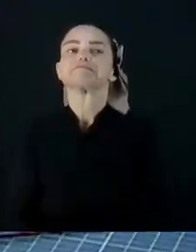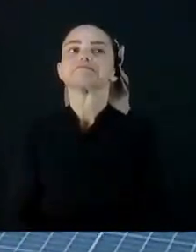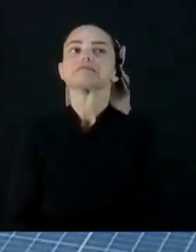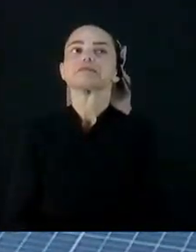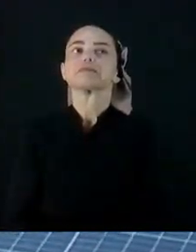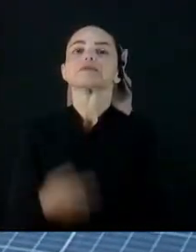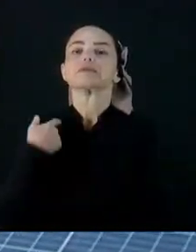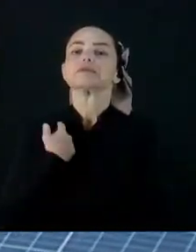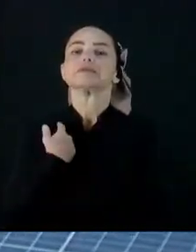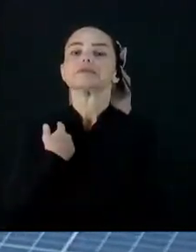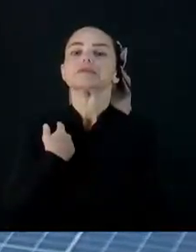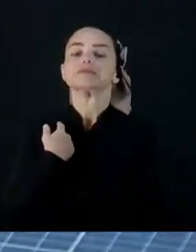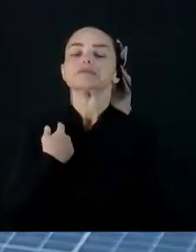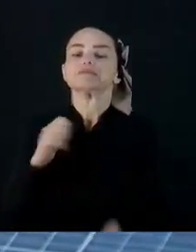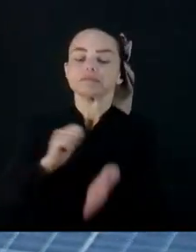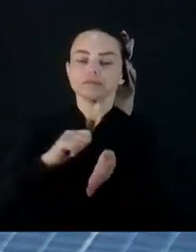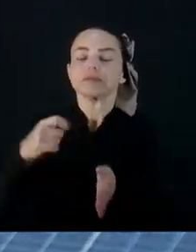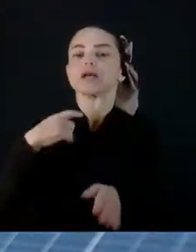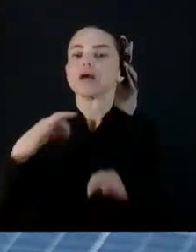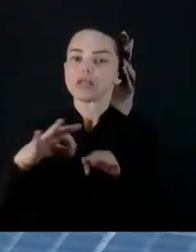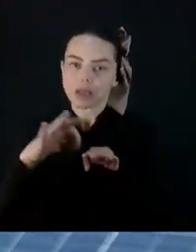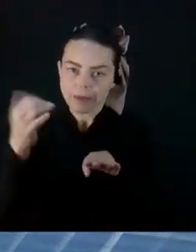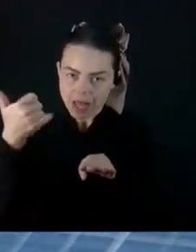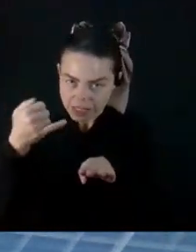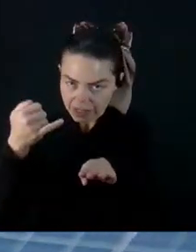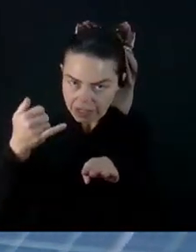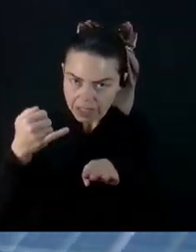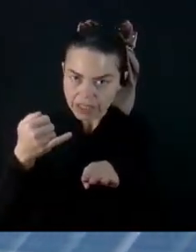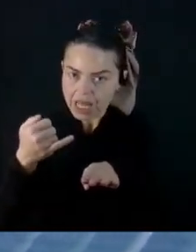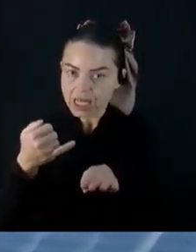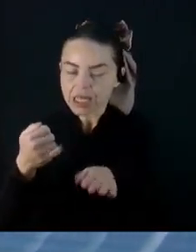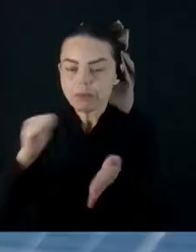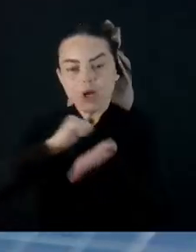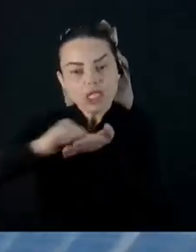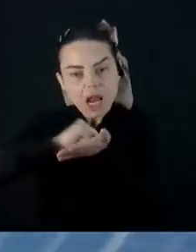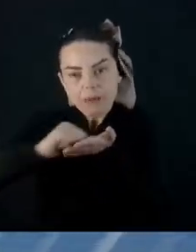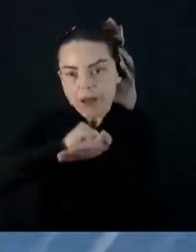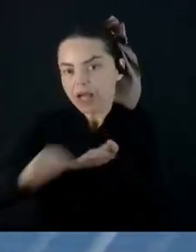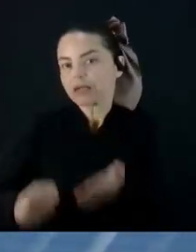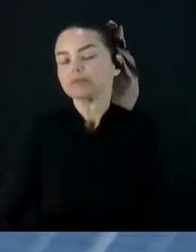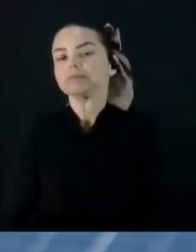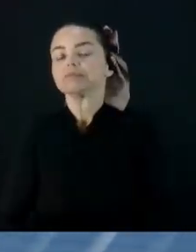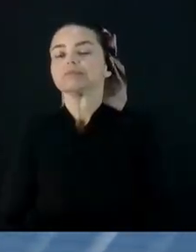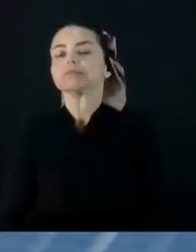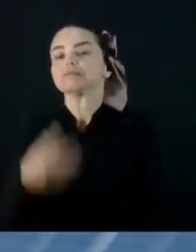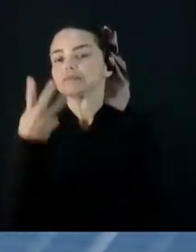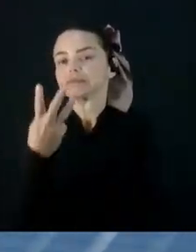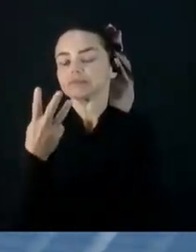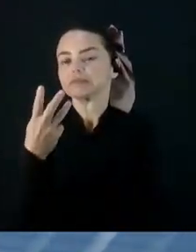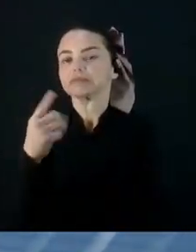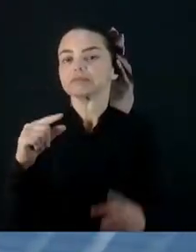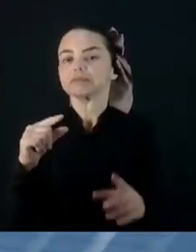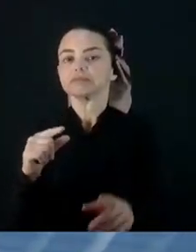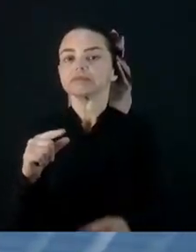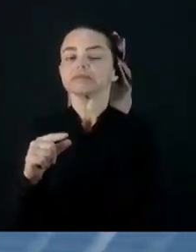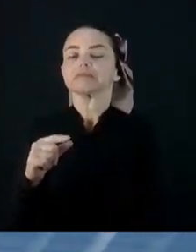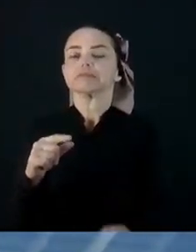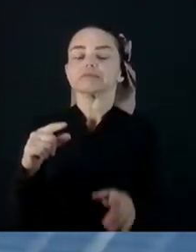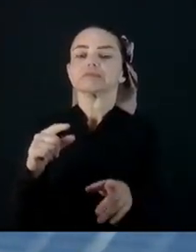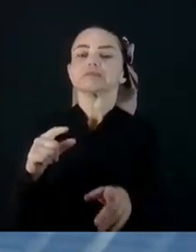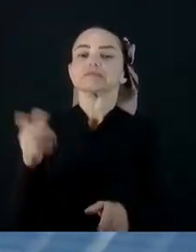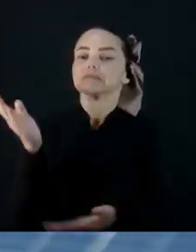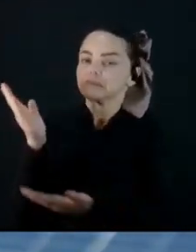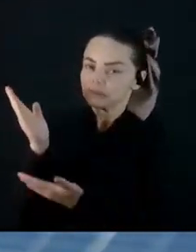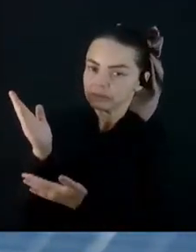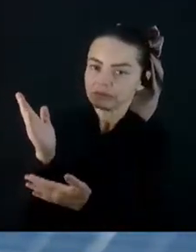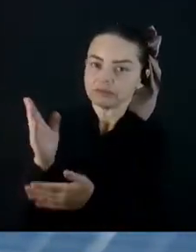apagam quando você passa o isso, ferro, com calor, do ferro. E da marcação que nós fizemos 3 pra baixo, eu vou marcar 2. Então vai ficar uma marcação